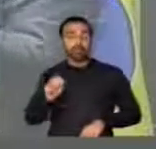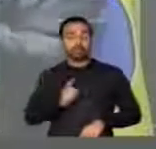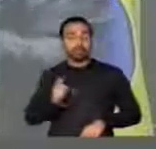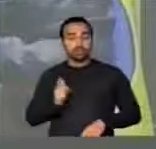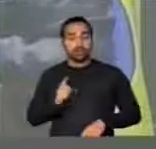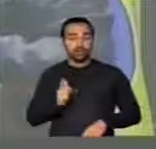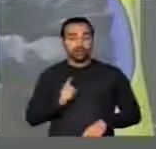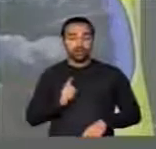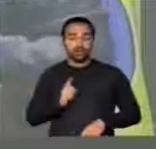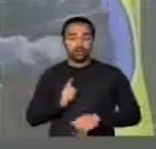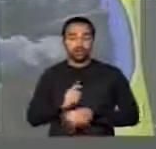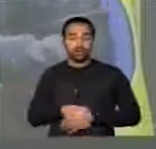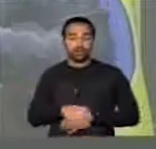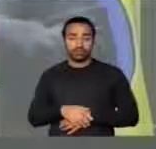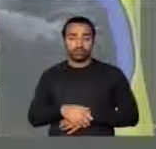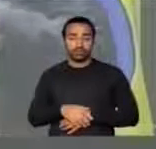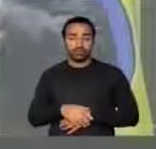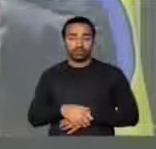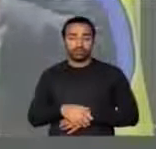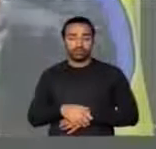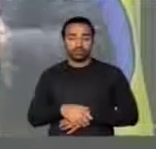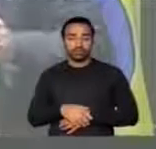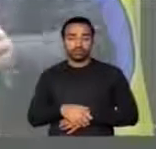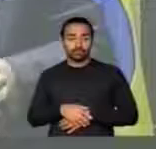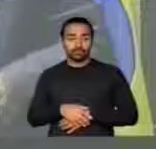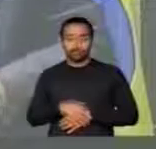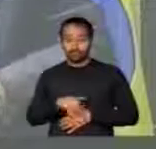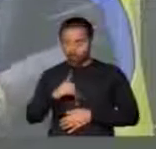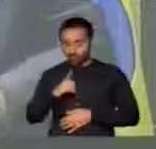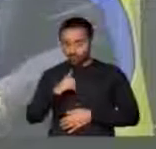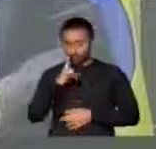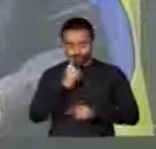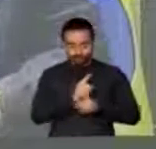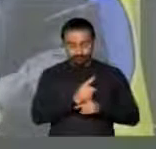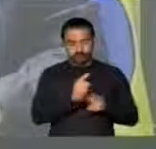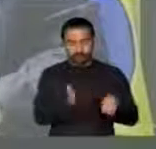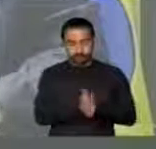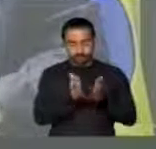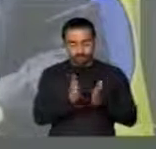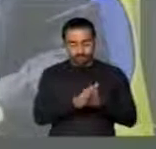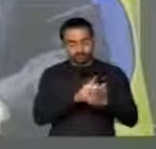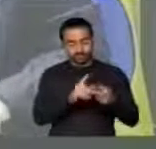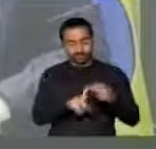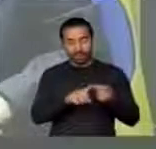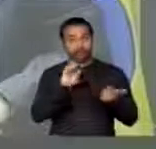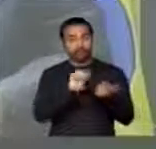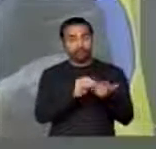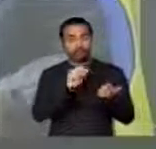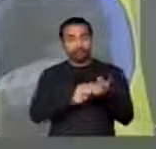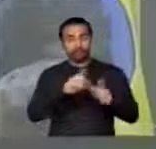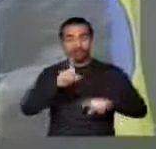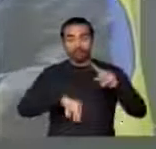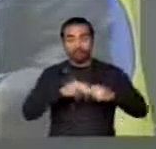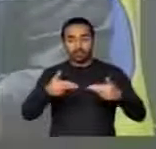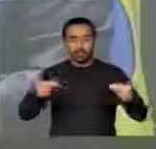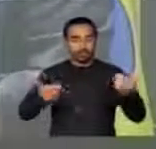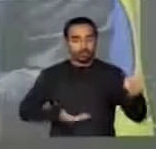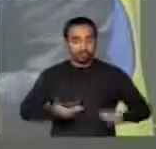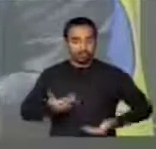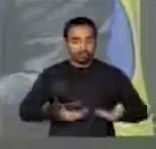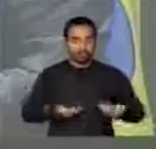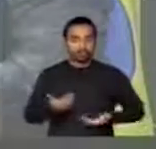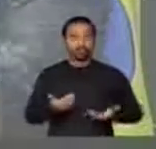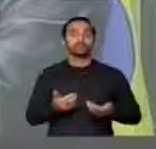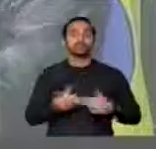correlação positiva entre pobreza e falta de equipamentos e serviços essenciais.